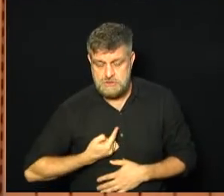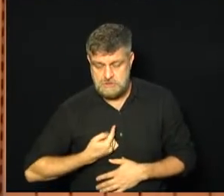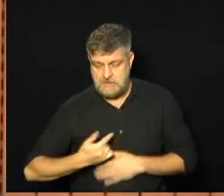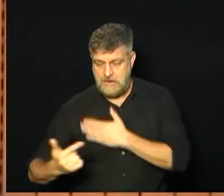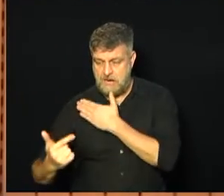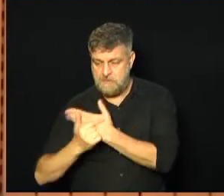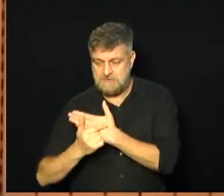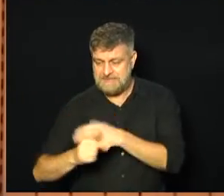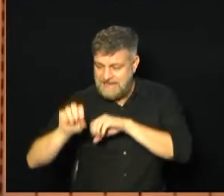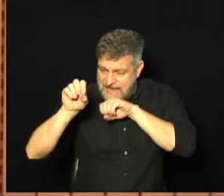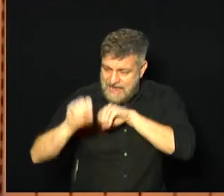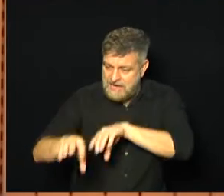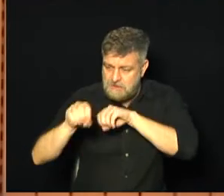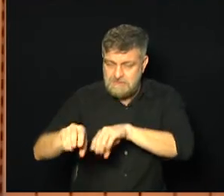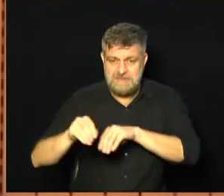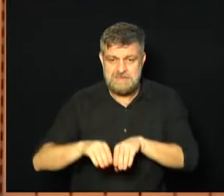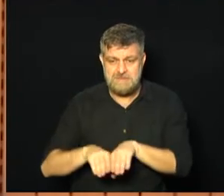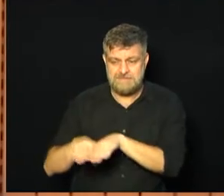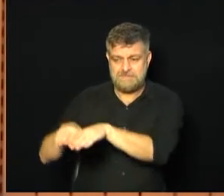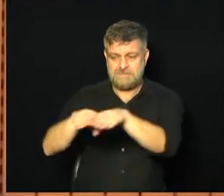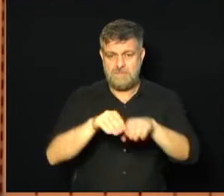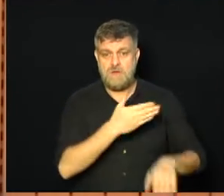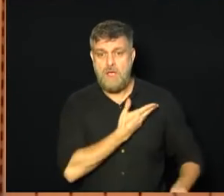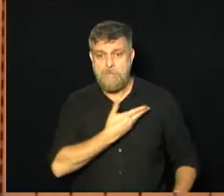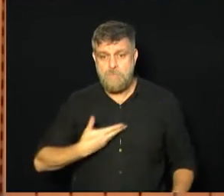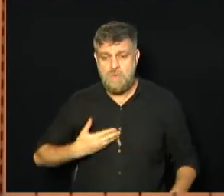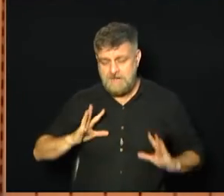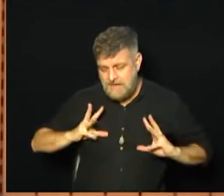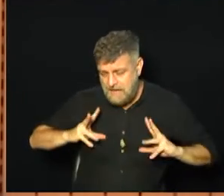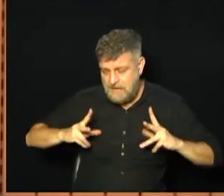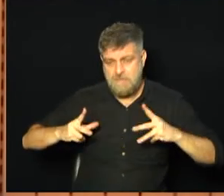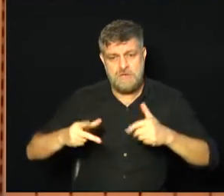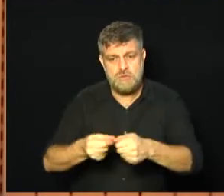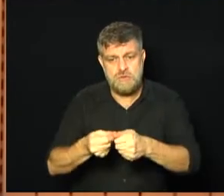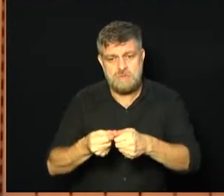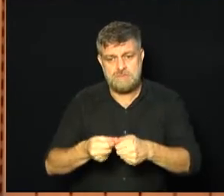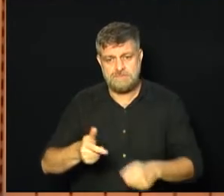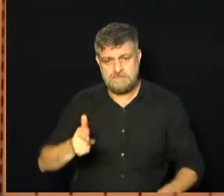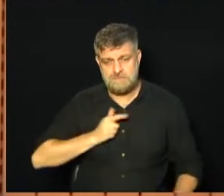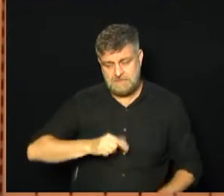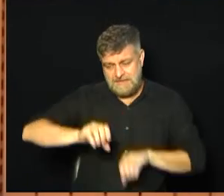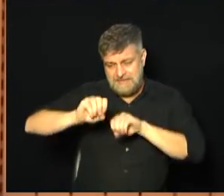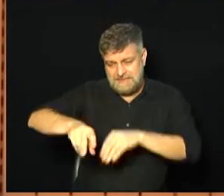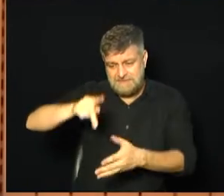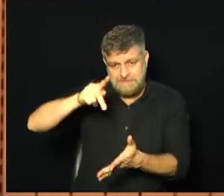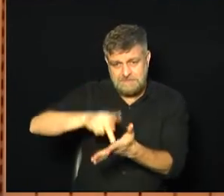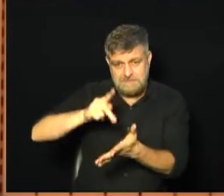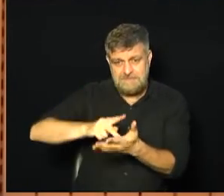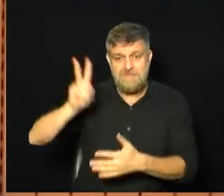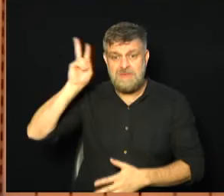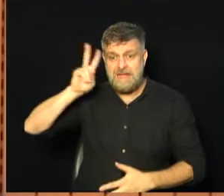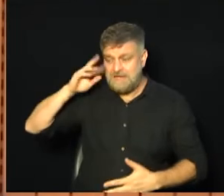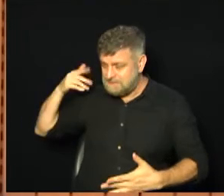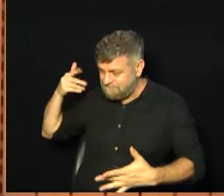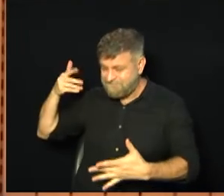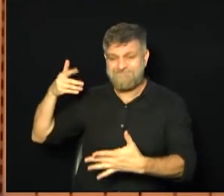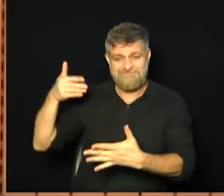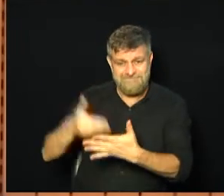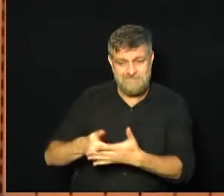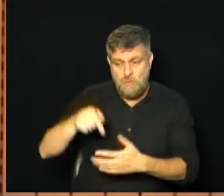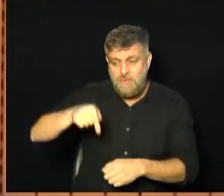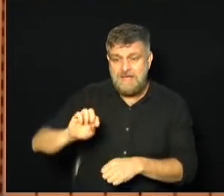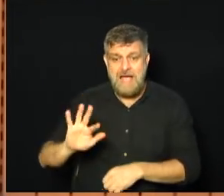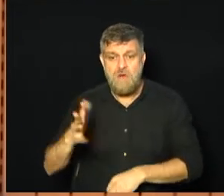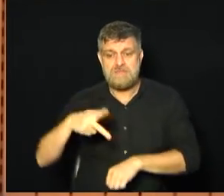assegurar a educação plural, pública, para todos e para todas, que ensine de verdade a história do nosso país, né, que